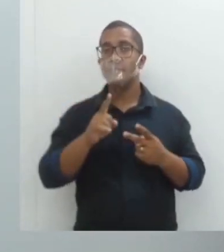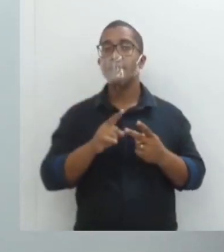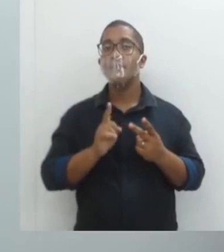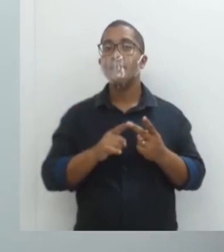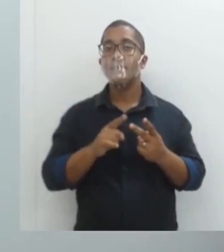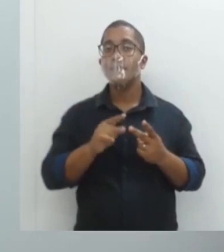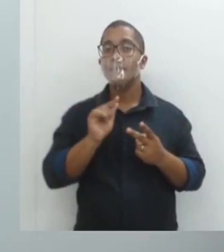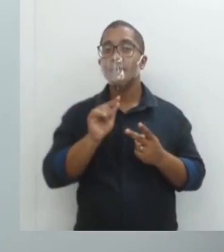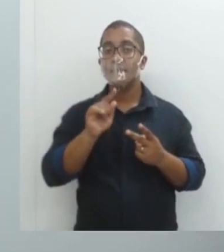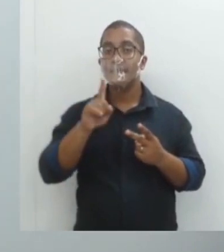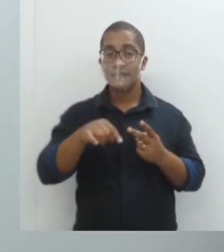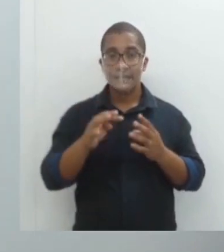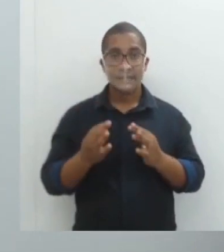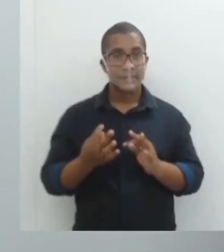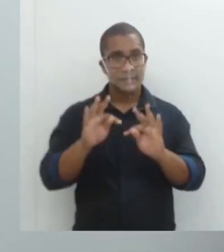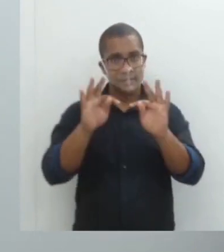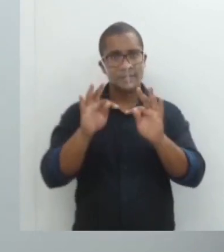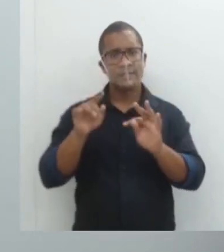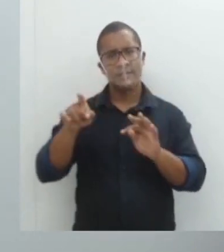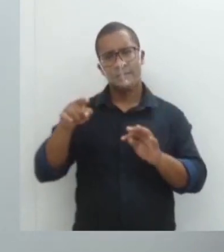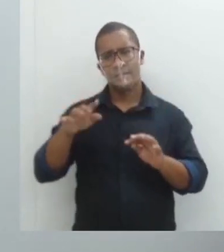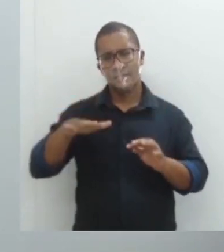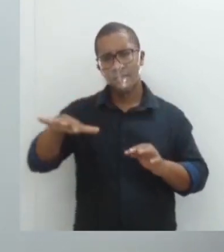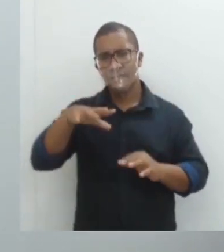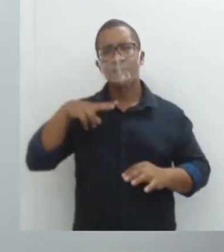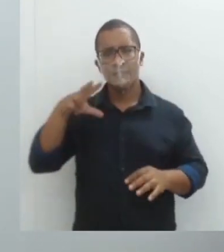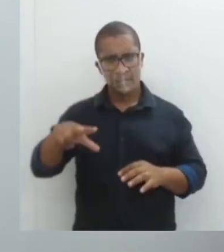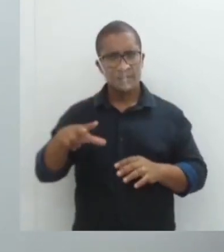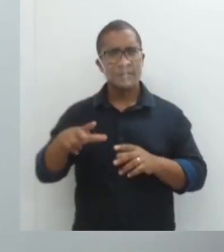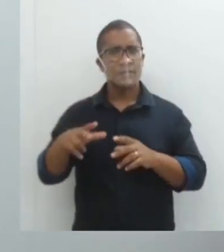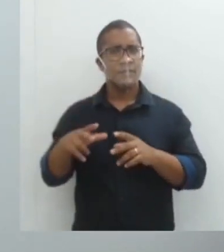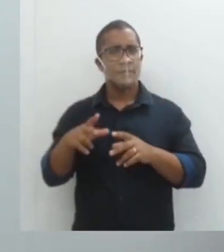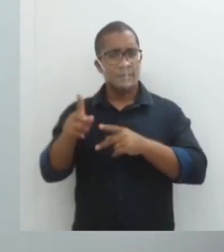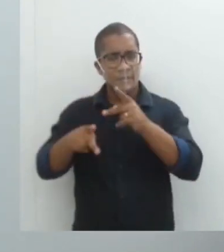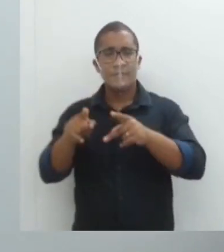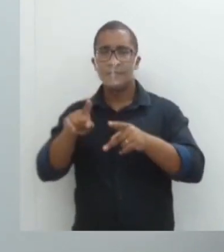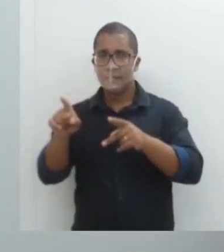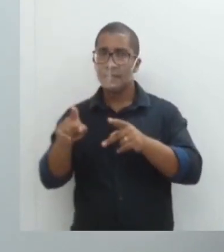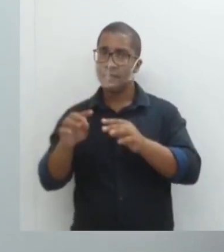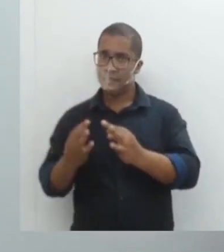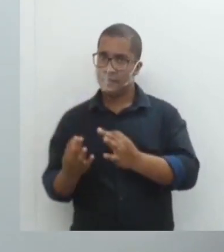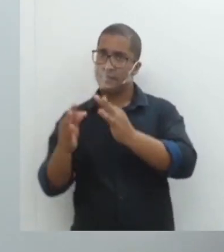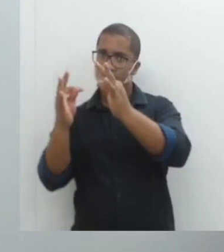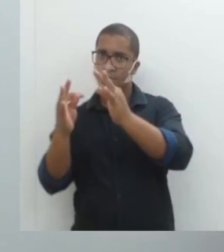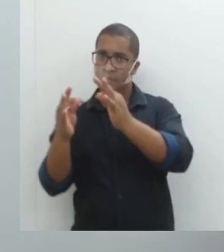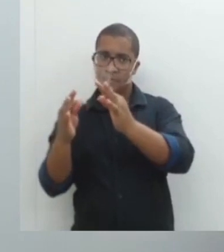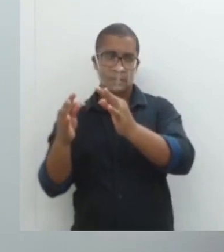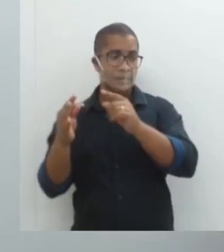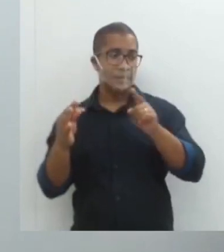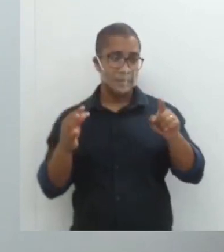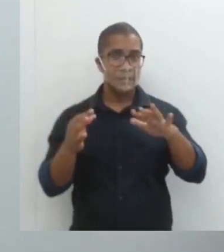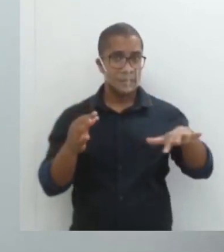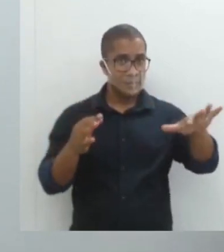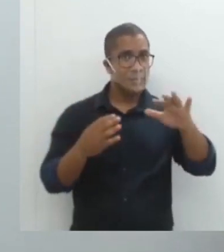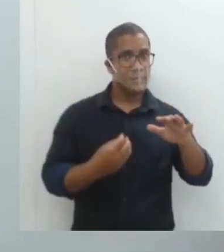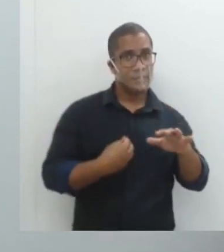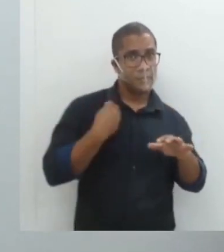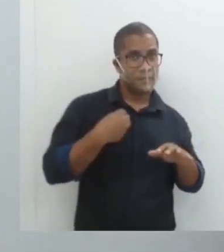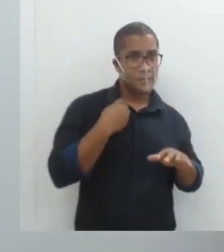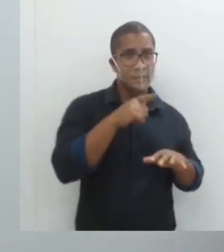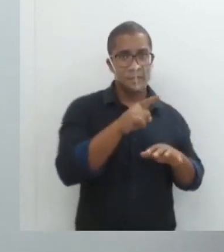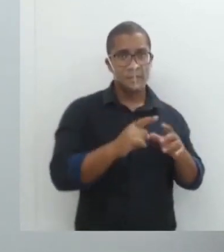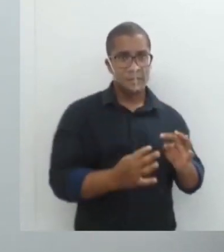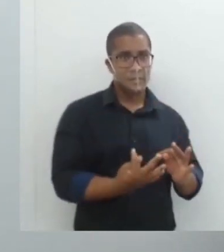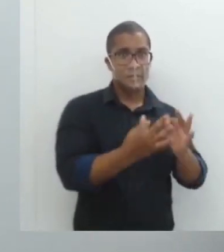Tecnologia, né? Então os portugueses eles tinham uma tecnologia superior à dos povos que aqui habitavam, né? Então o conflito